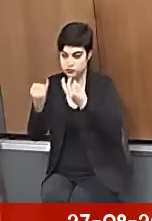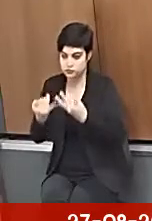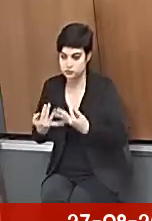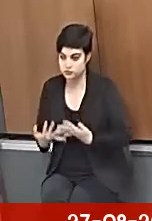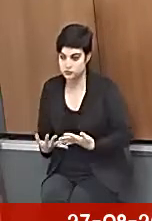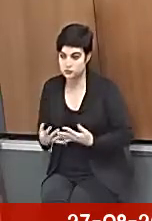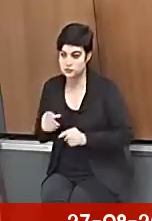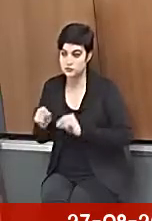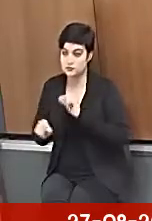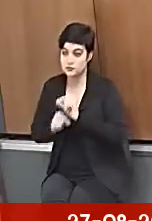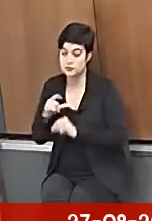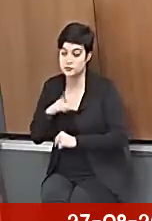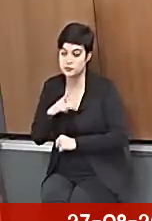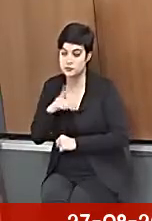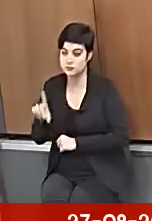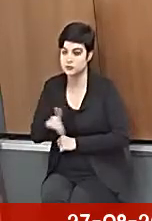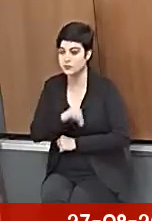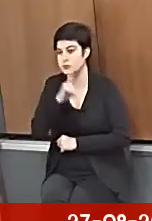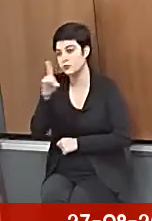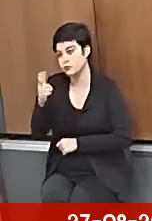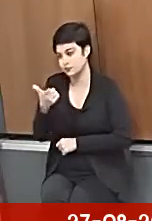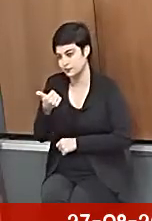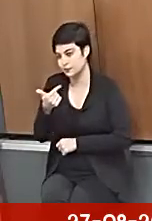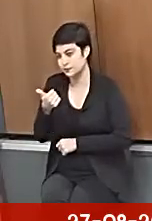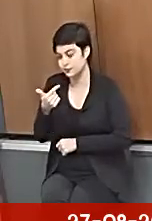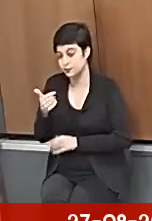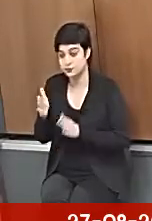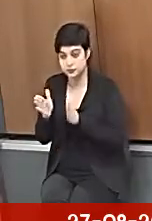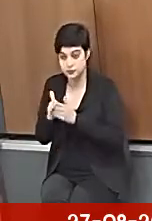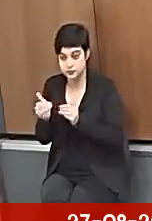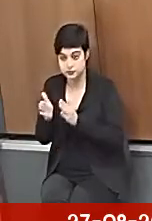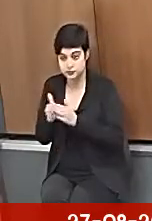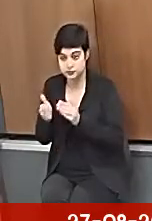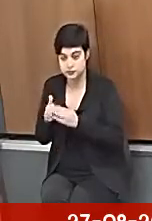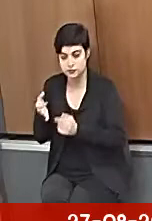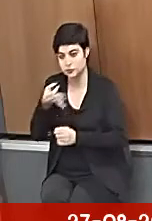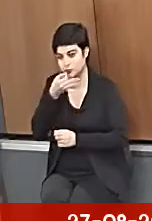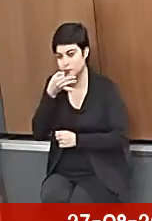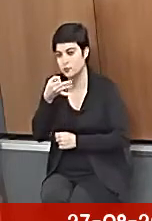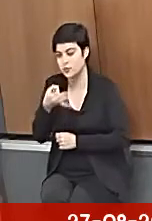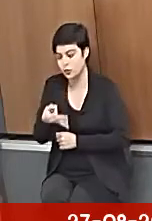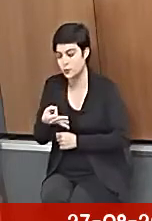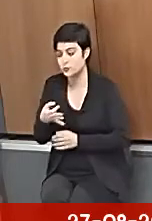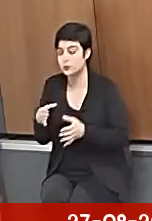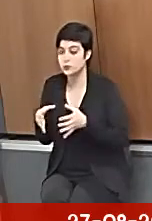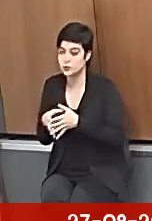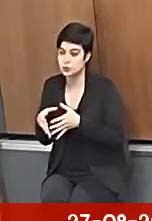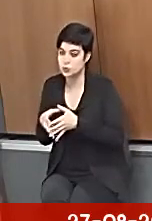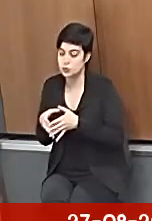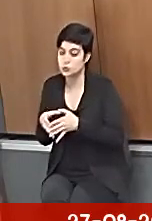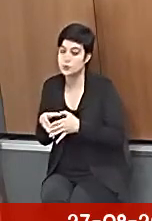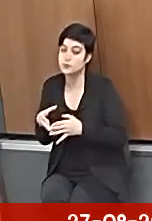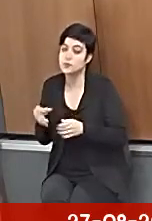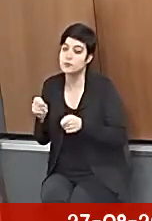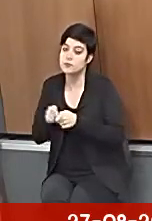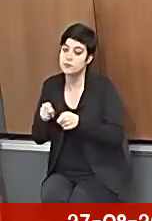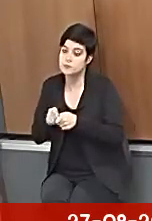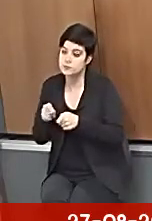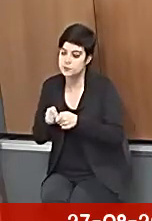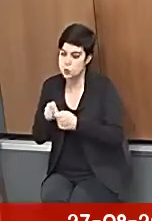cleiton nós teremos esse dia 12 eu pediria solicitaria sugeriria a minas arena que faça de maneira